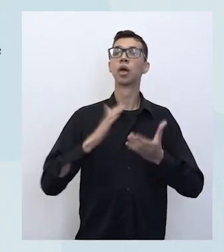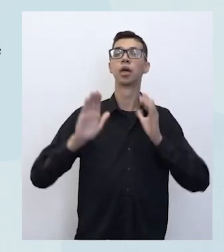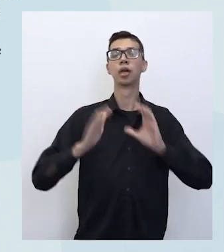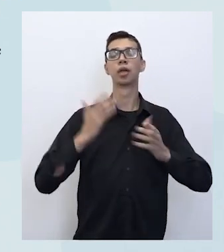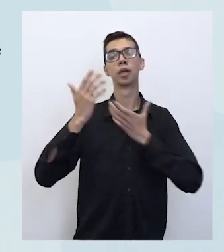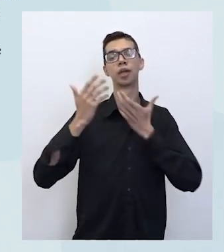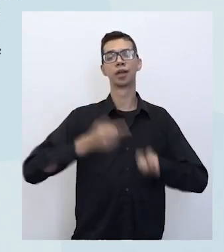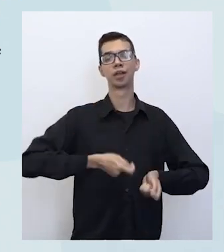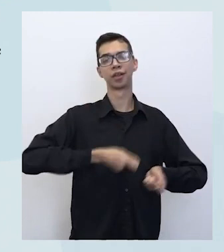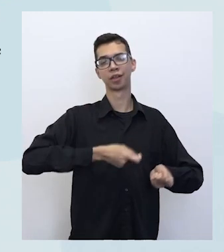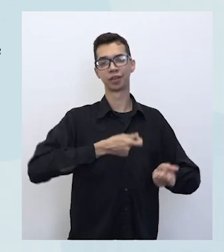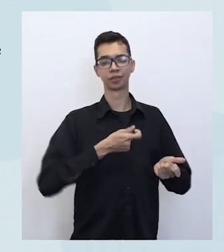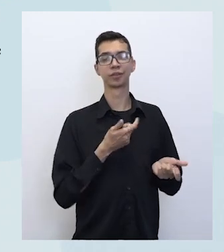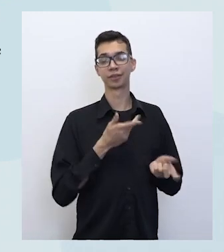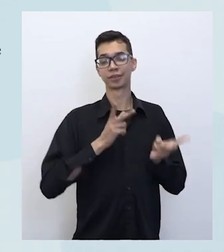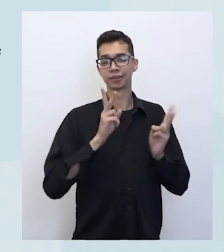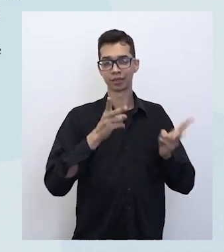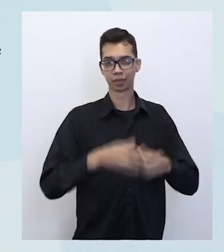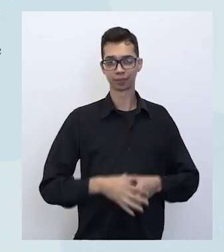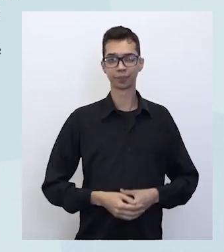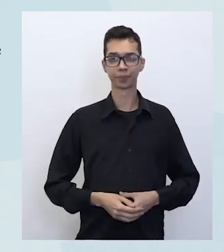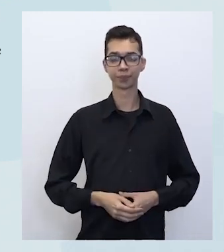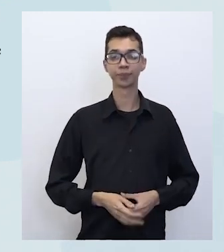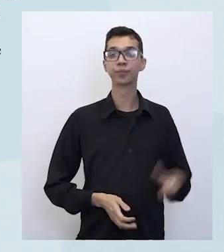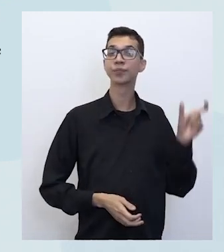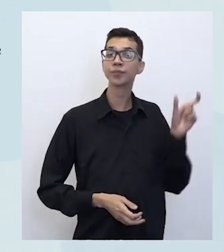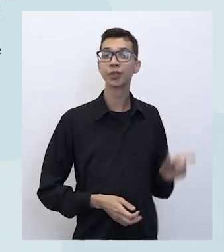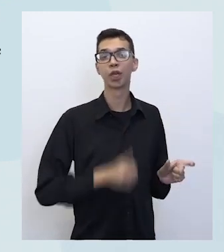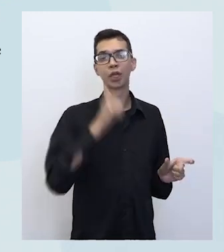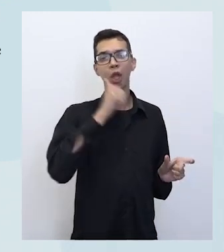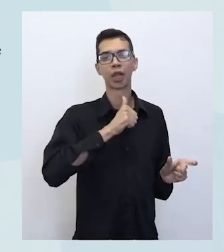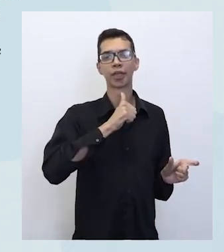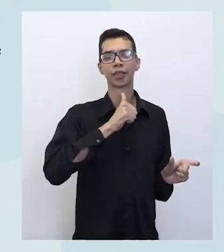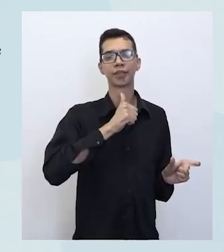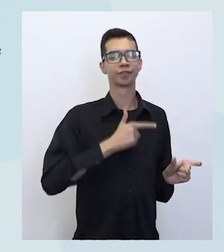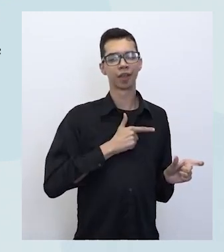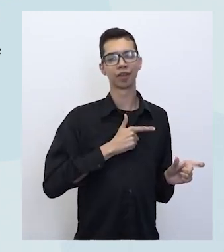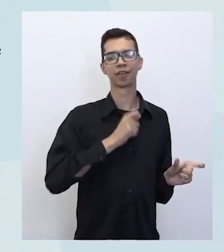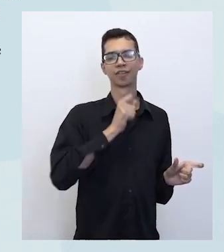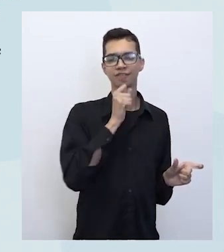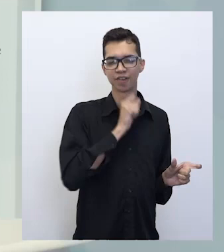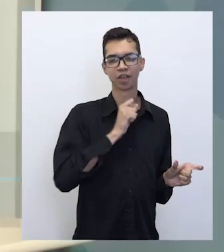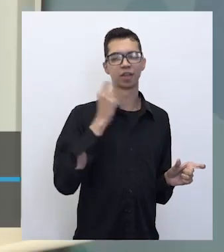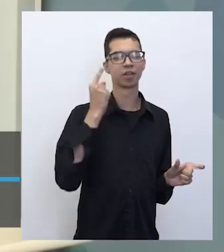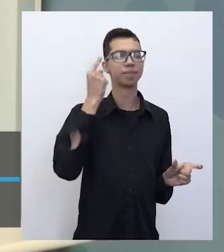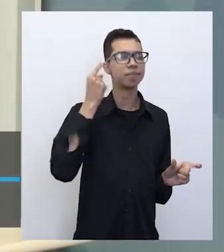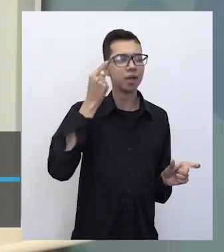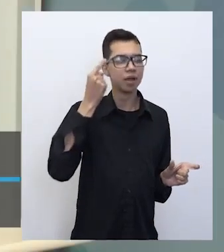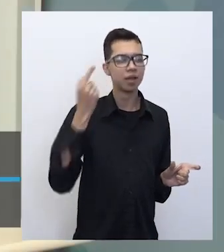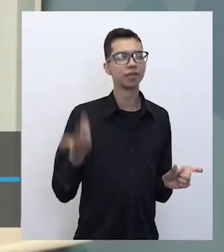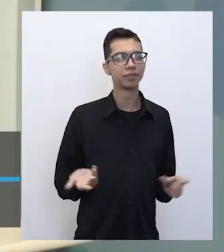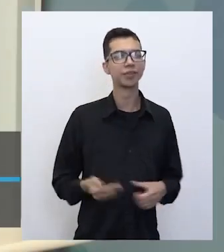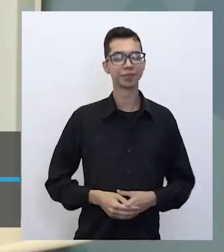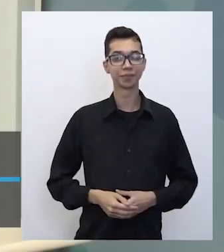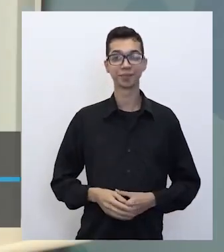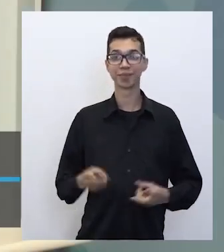qualquer maneira, e lhe direi como lhe louvarei. Dona feia, velha e maluca. Então, deu